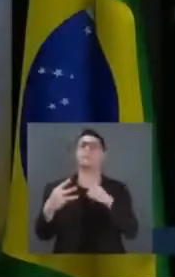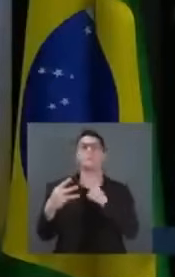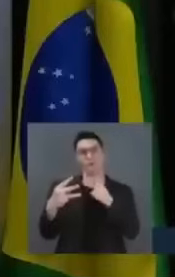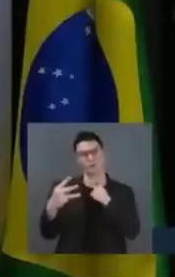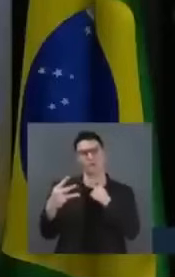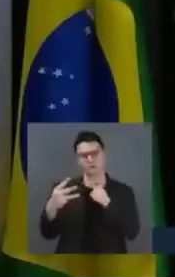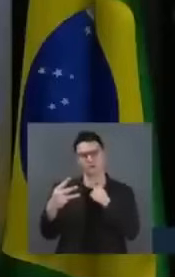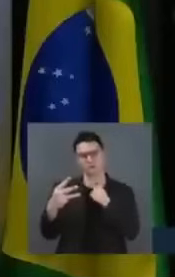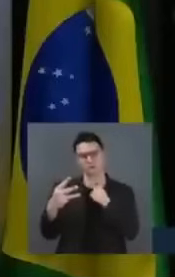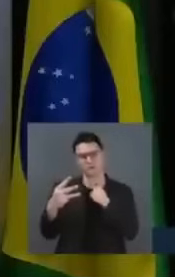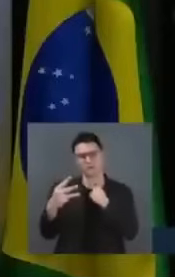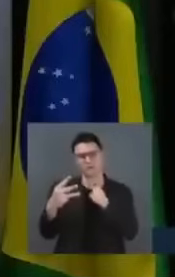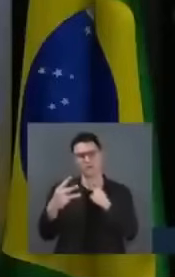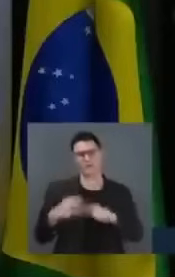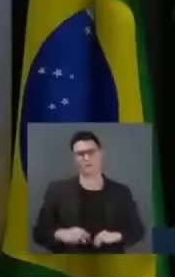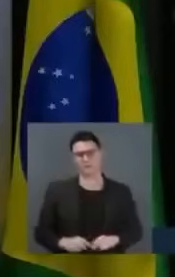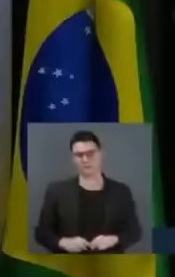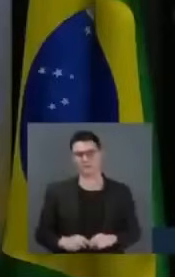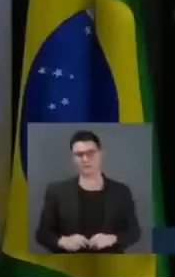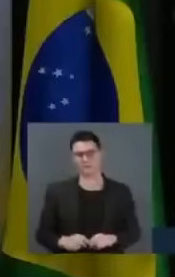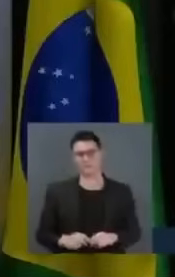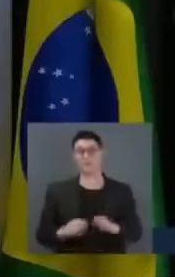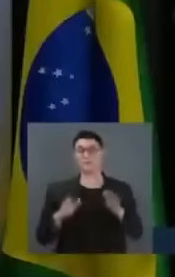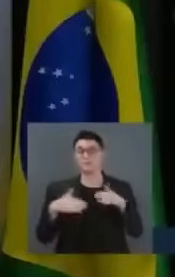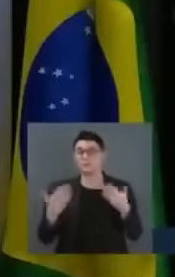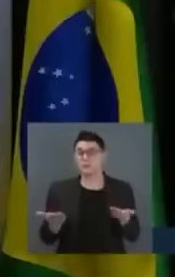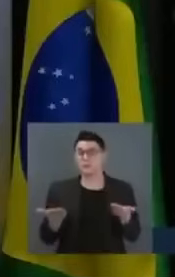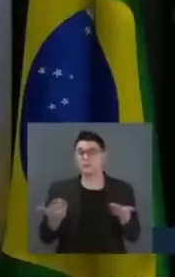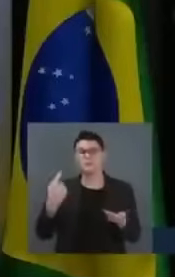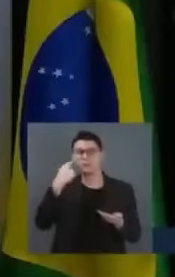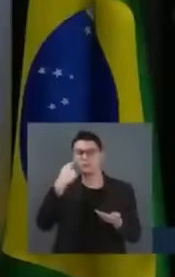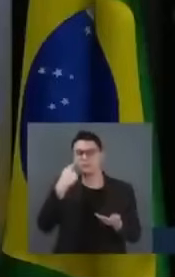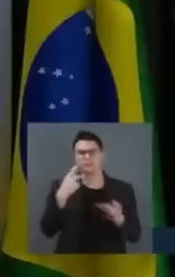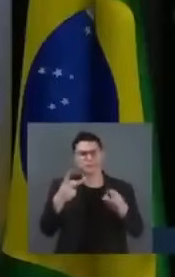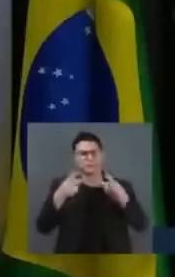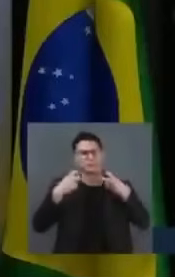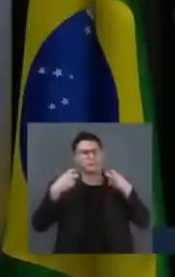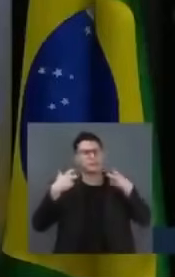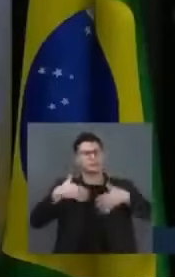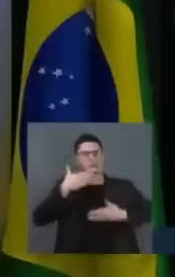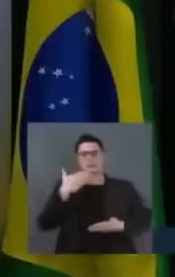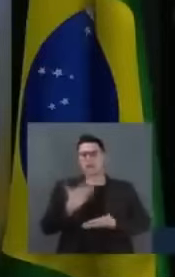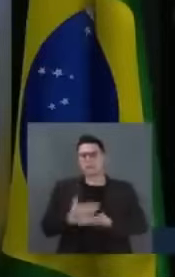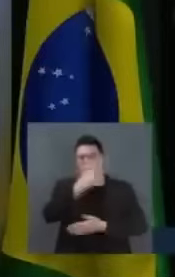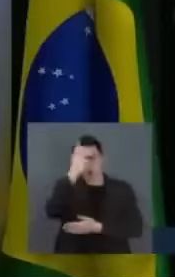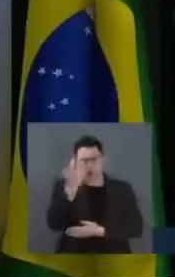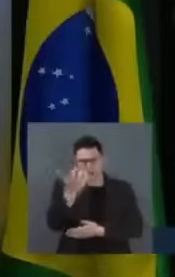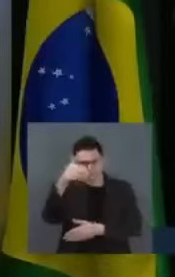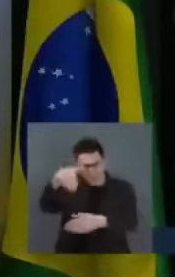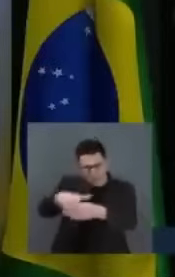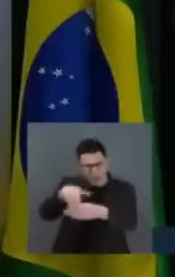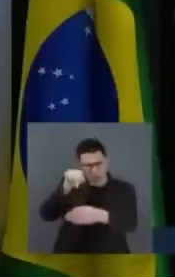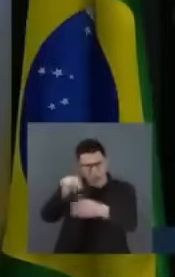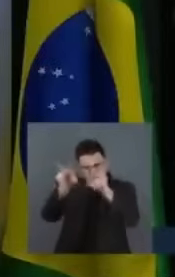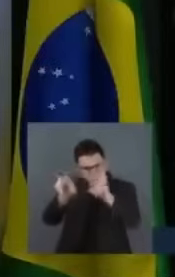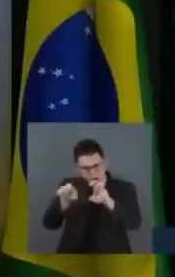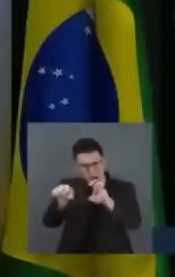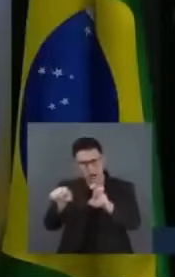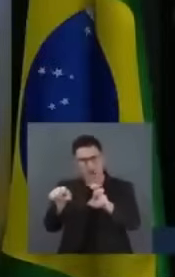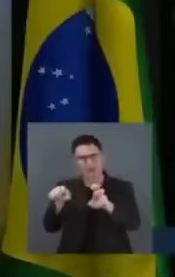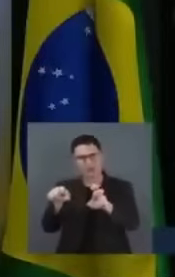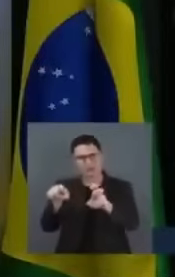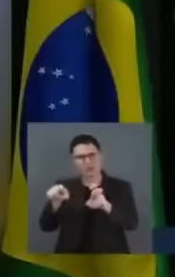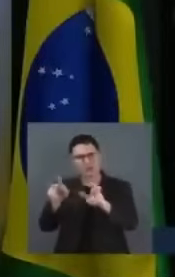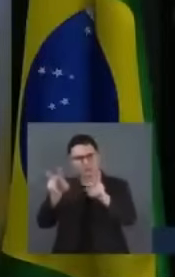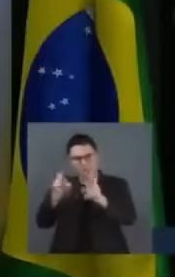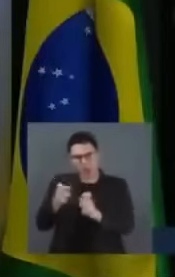Portanto, é aviltante, é chocante o que querem deliberar sobre o